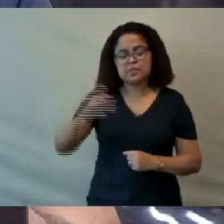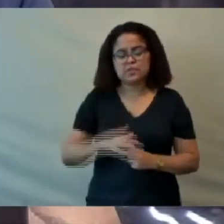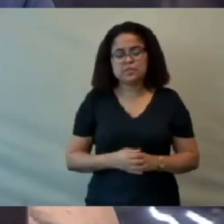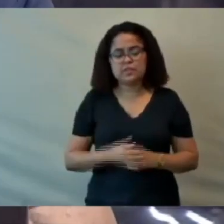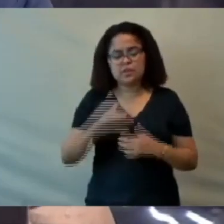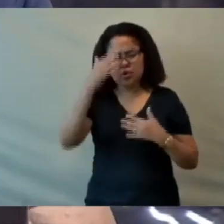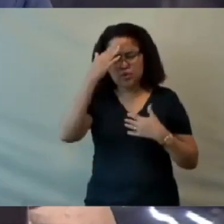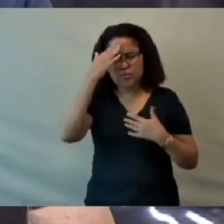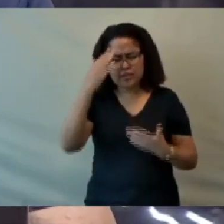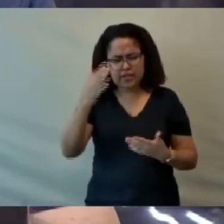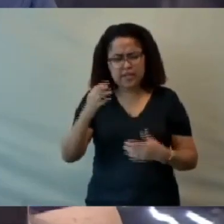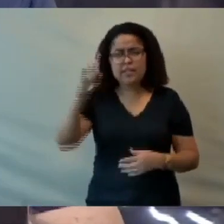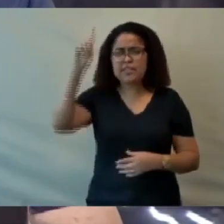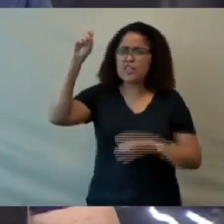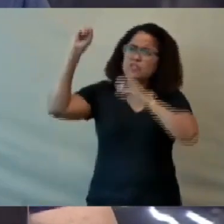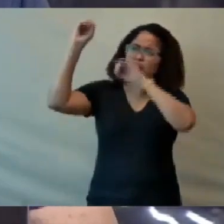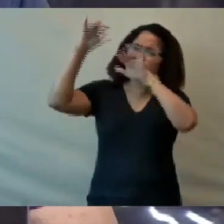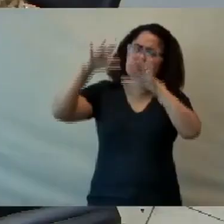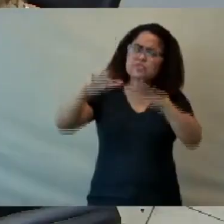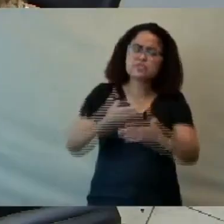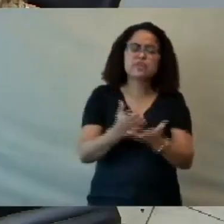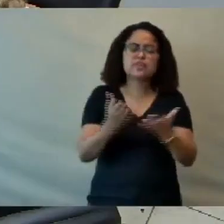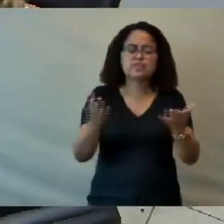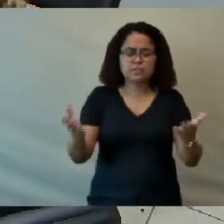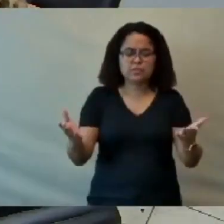cada um de vocês junto com seus familiares